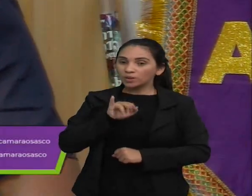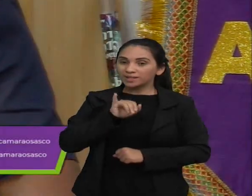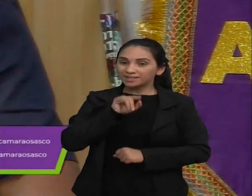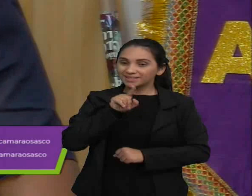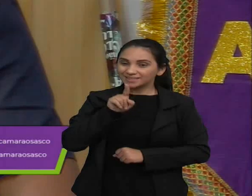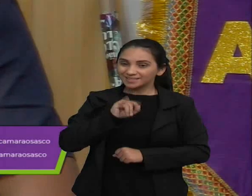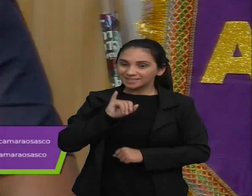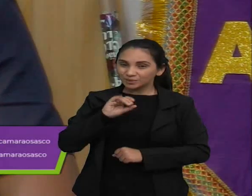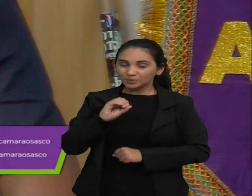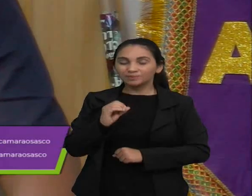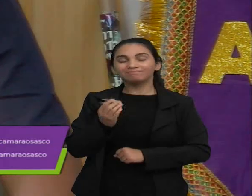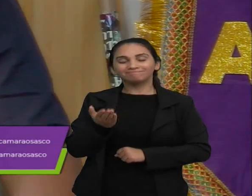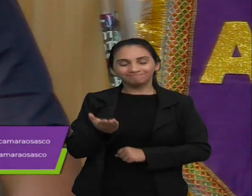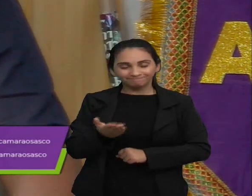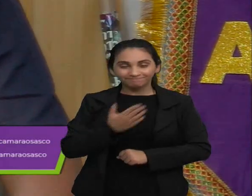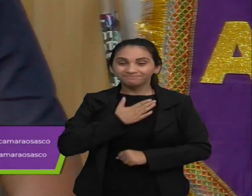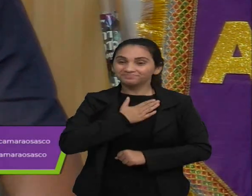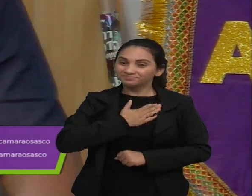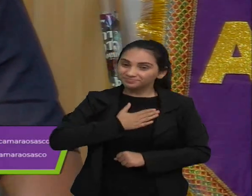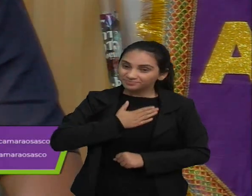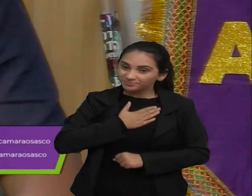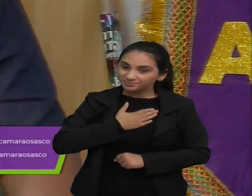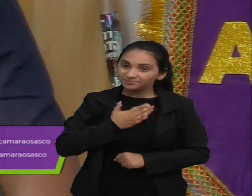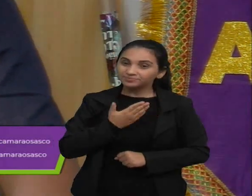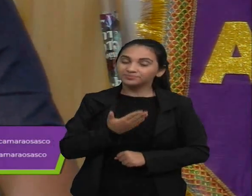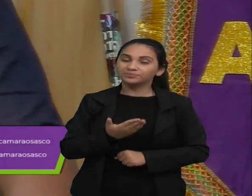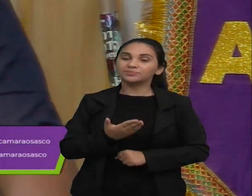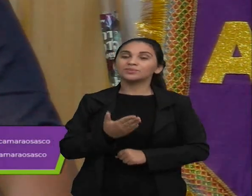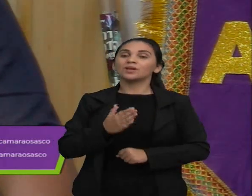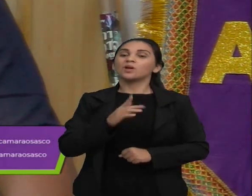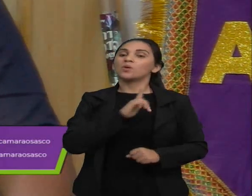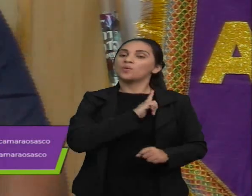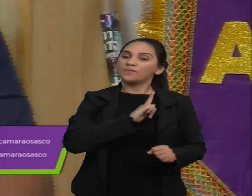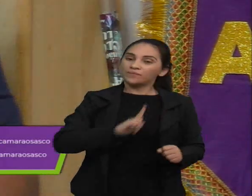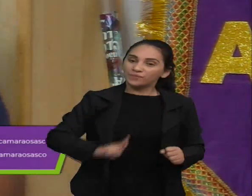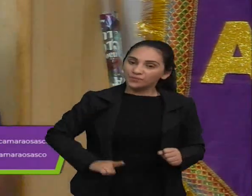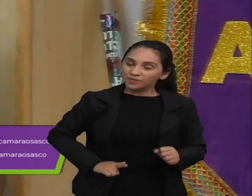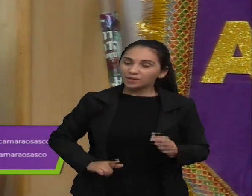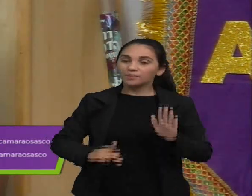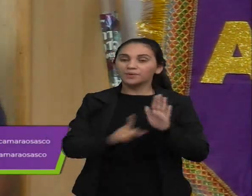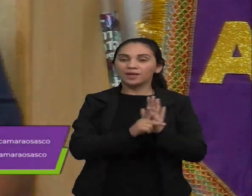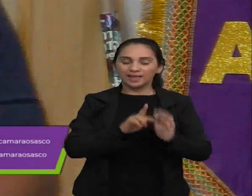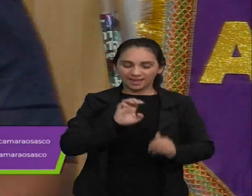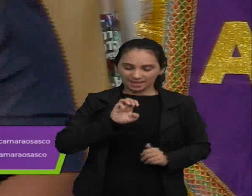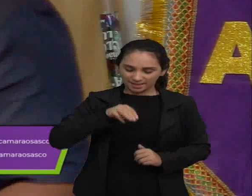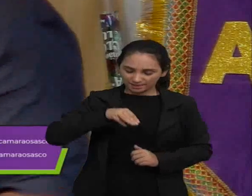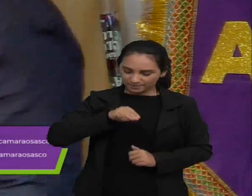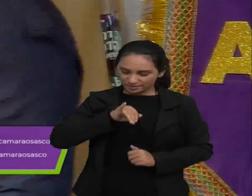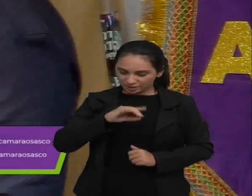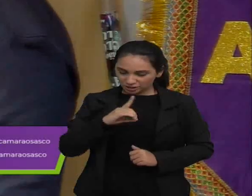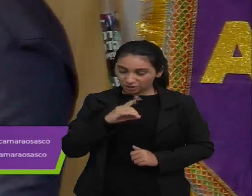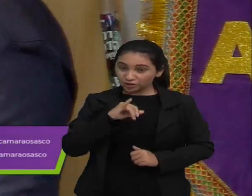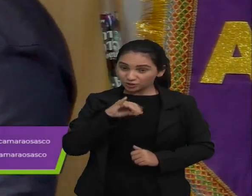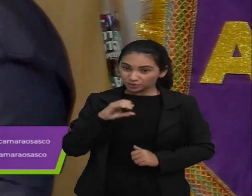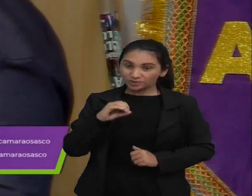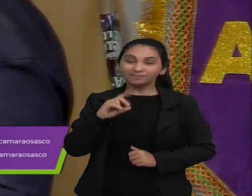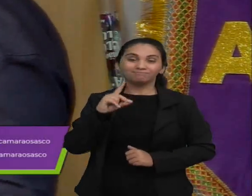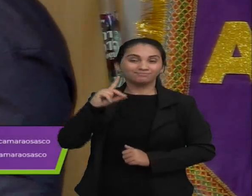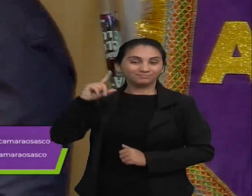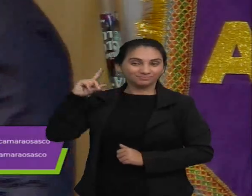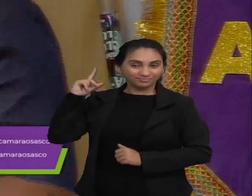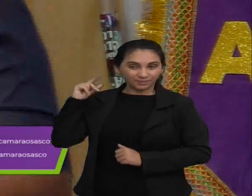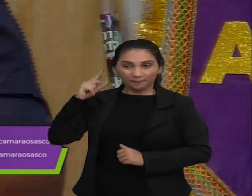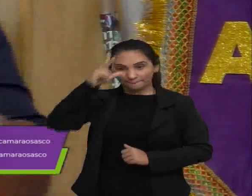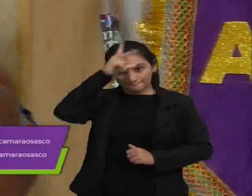casa que eu tive a honra de participar desse governo do Enidio que vossa excelência presente aqui João Góes vereador